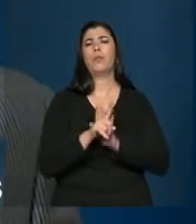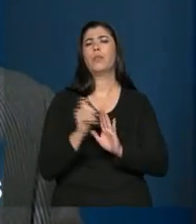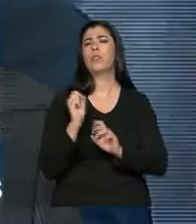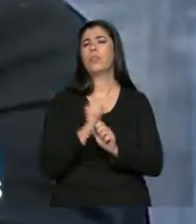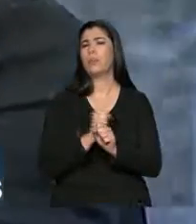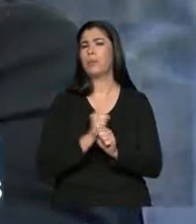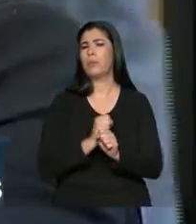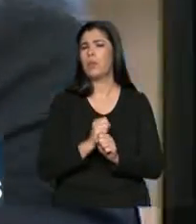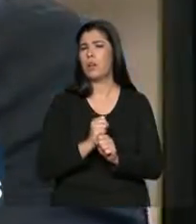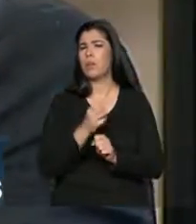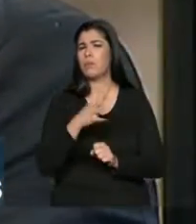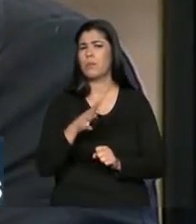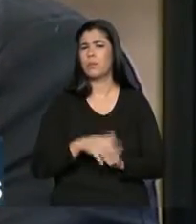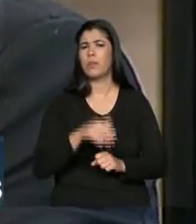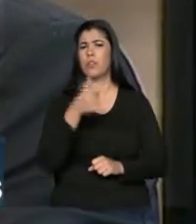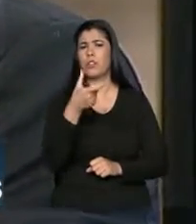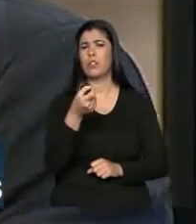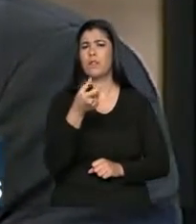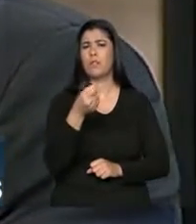120